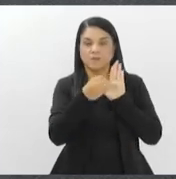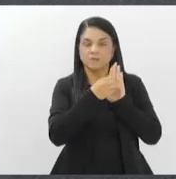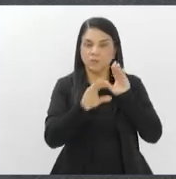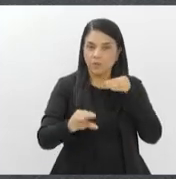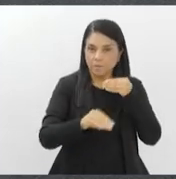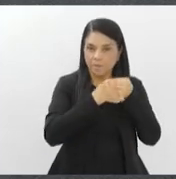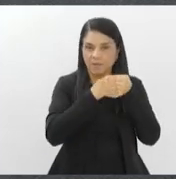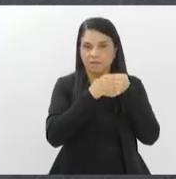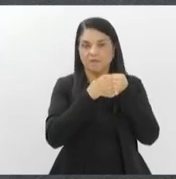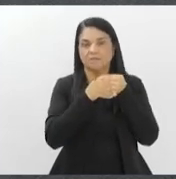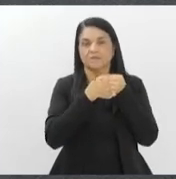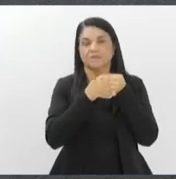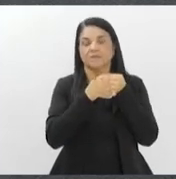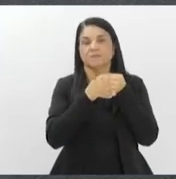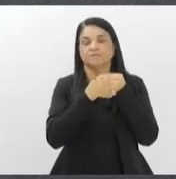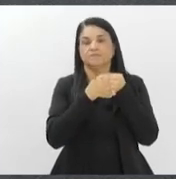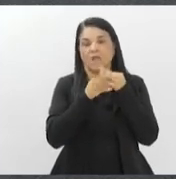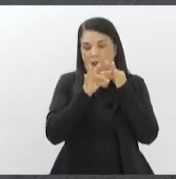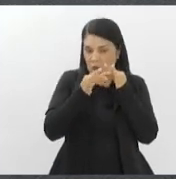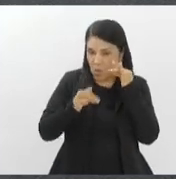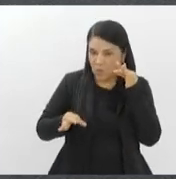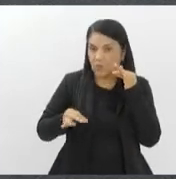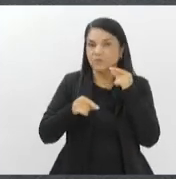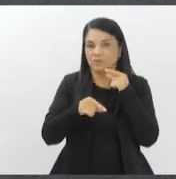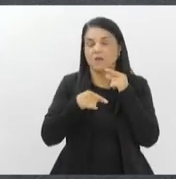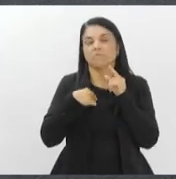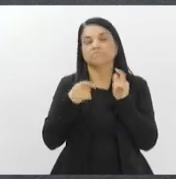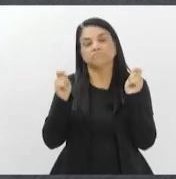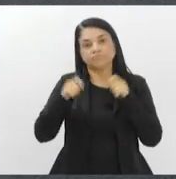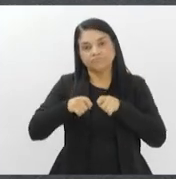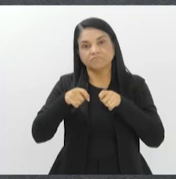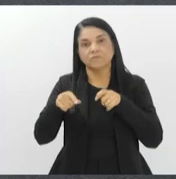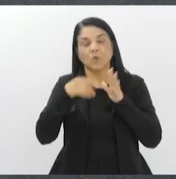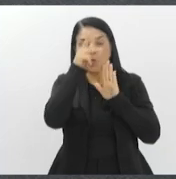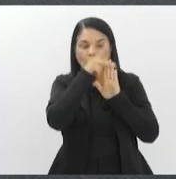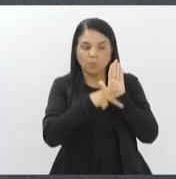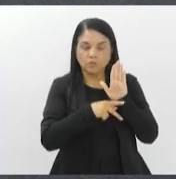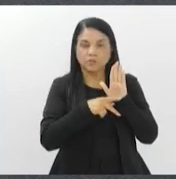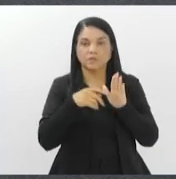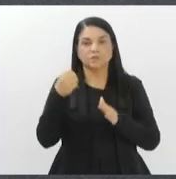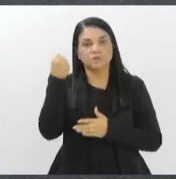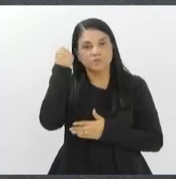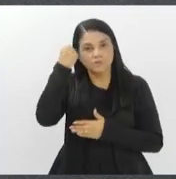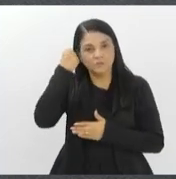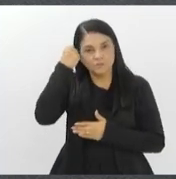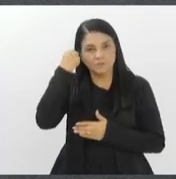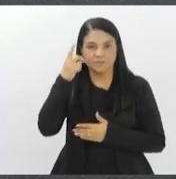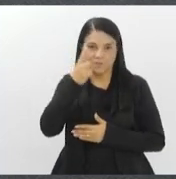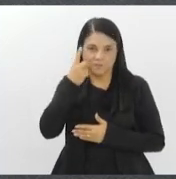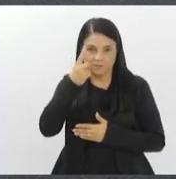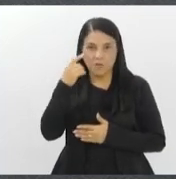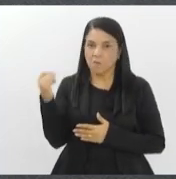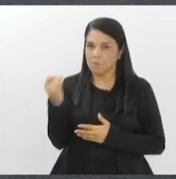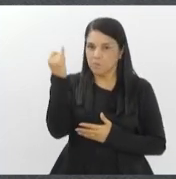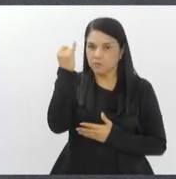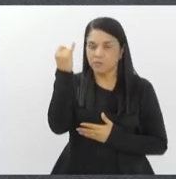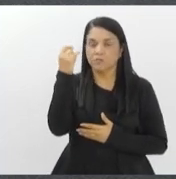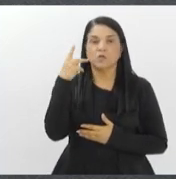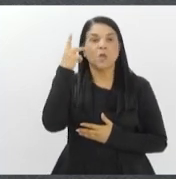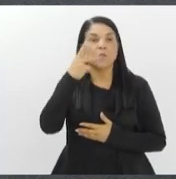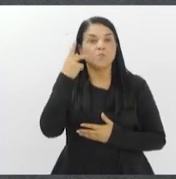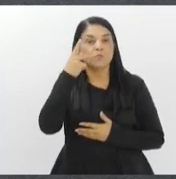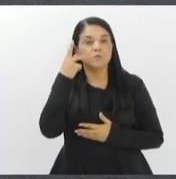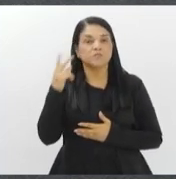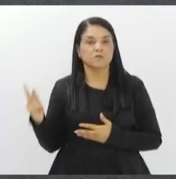longo, mas ela considera, deputado Malafaia, o projeto de Vossa Excelência muito importante, porque institui a política estadual